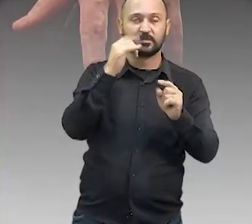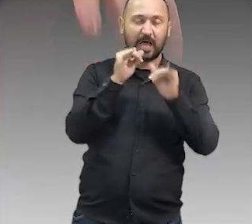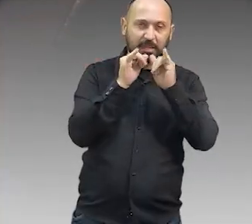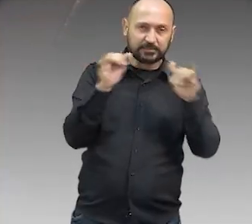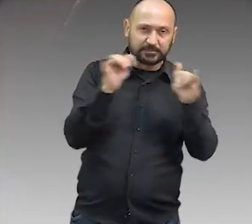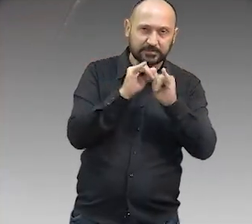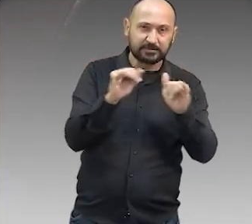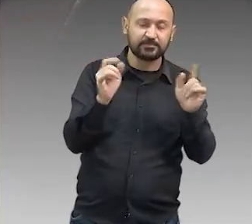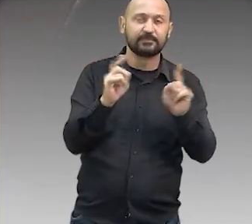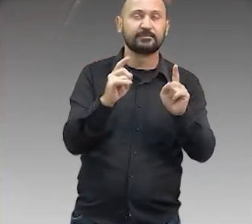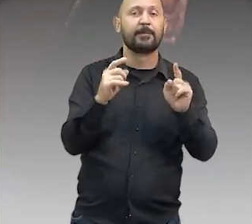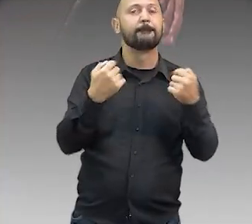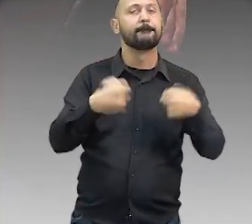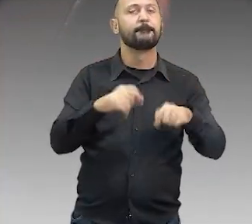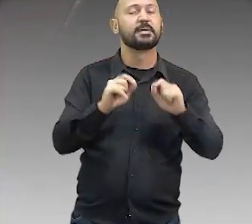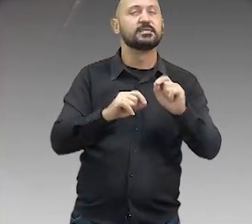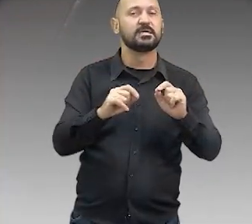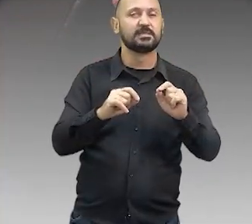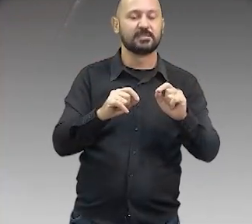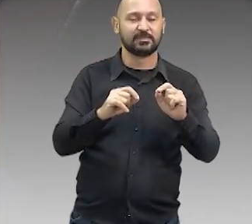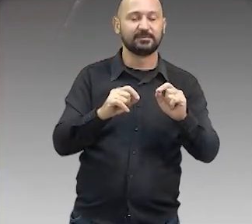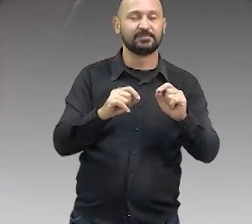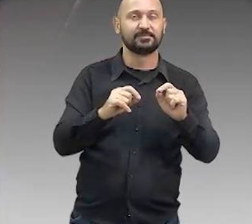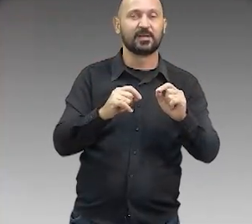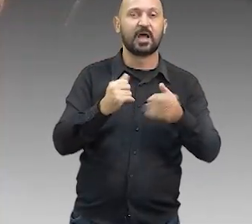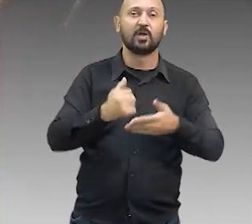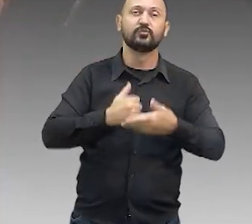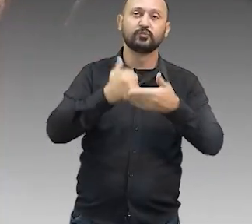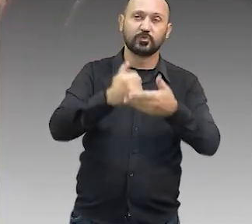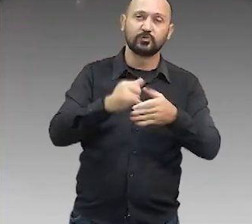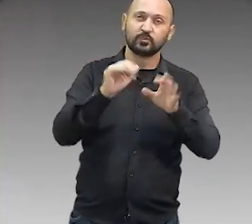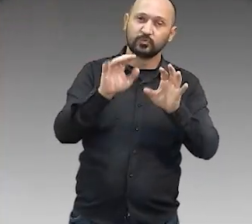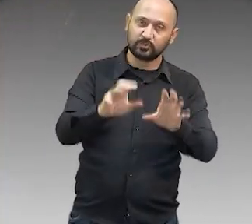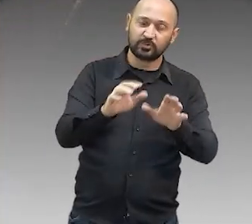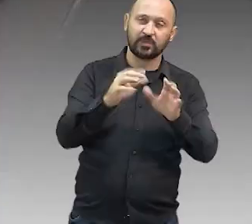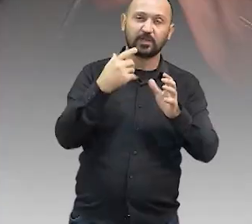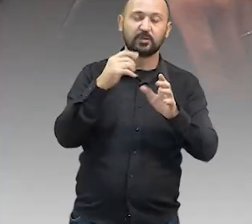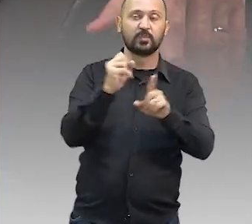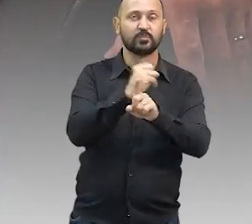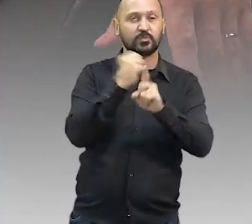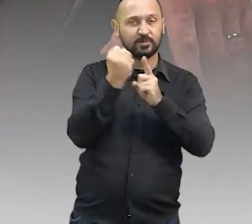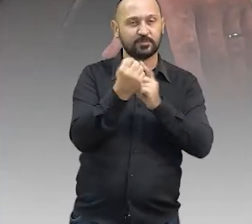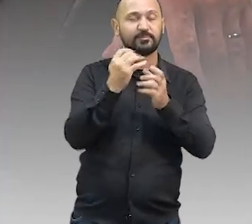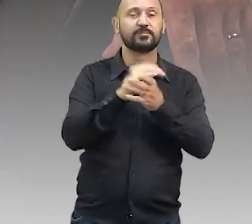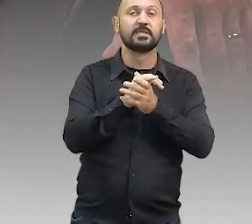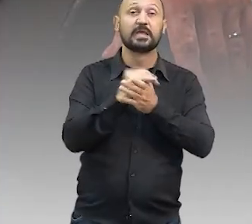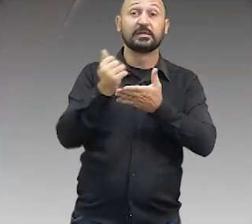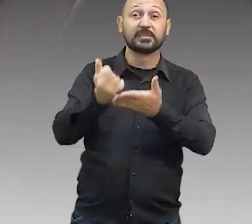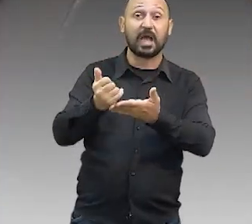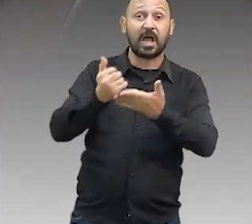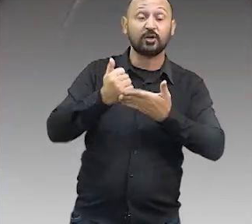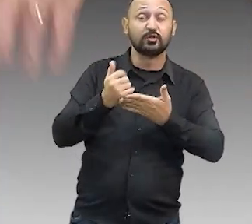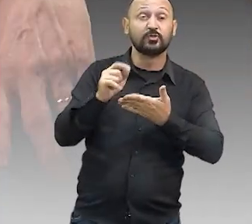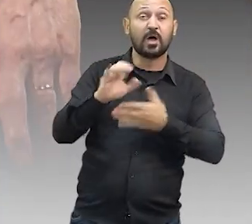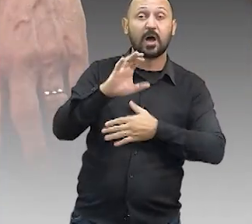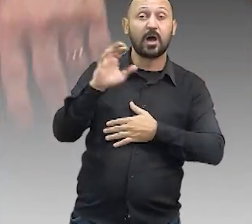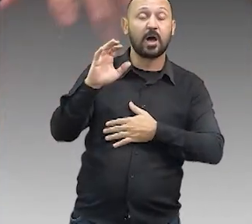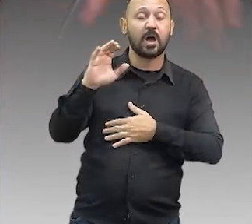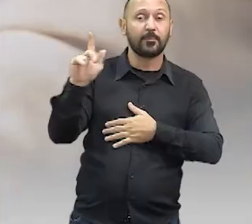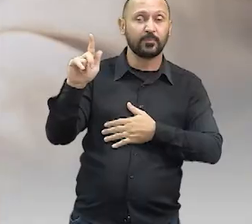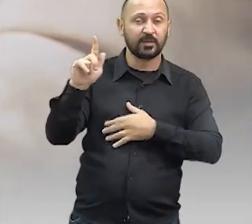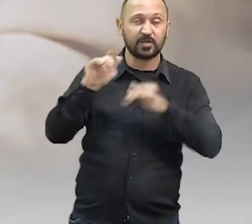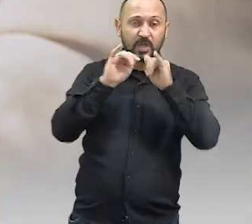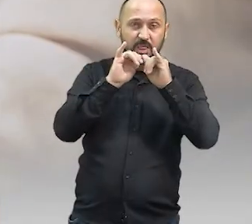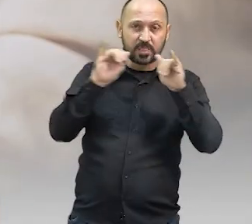que contribuir de alguma forma com a sociedade. E essa contribuição, o Campo Grande News tem, ao longo dos seus 26 anos, tem